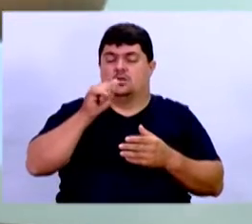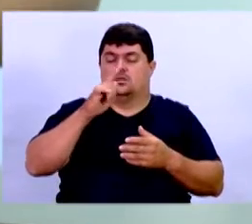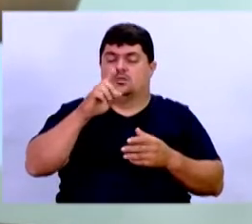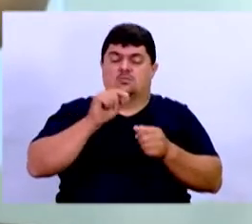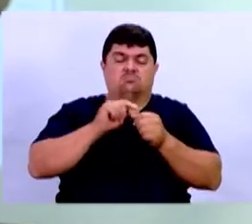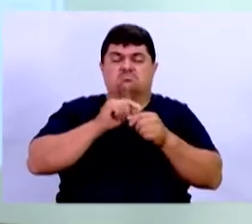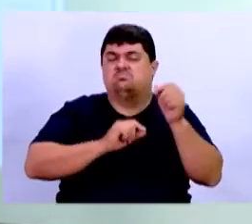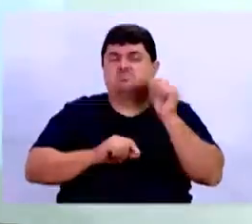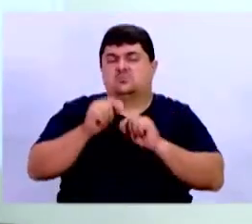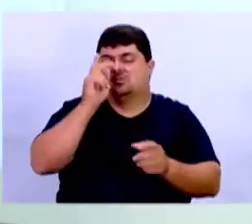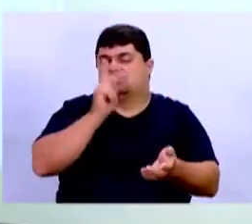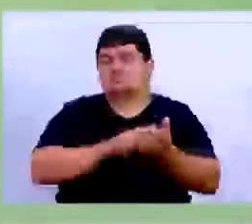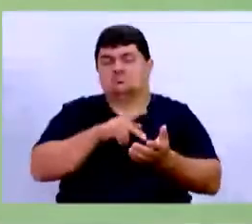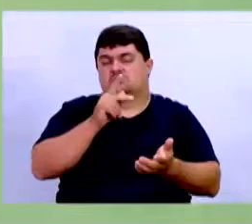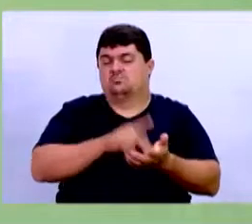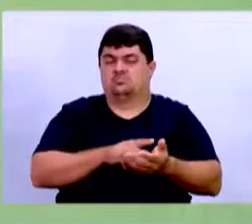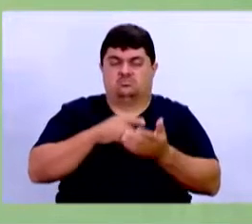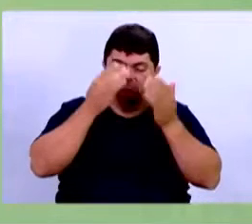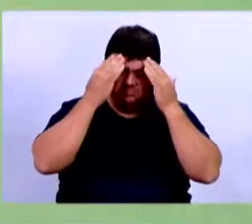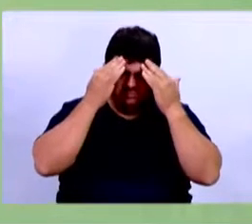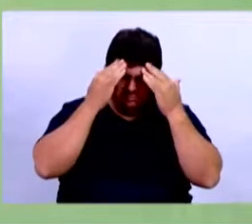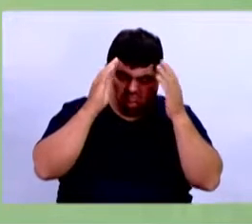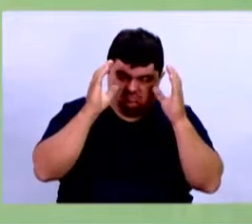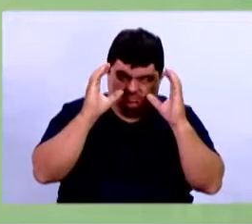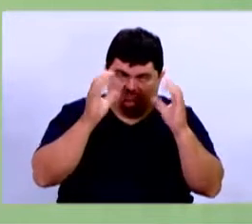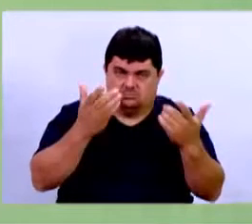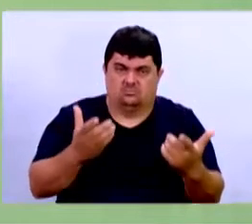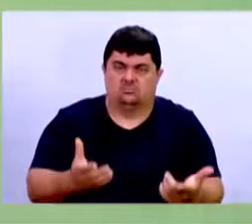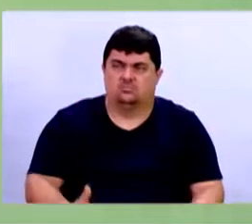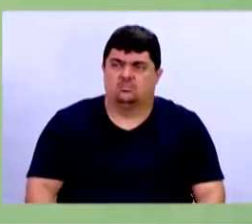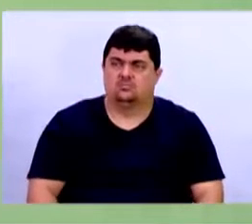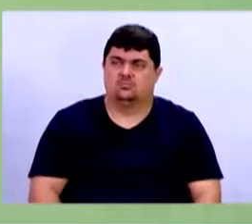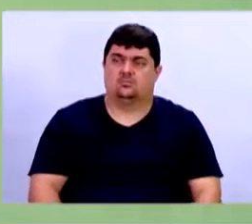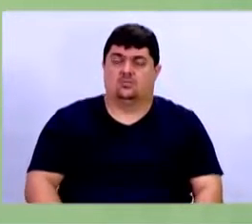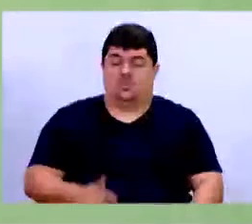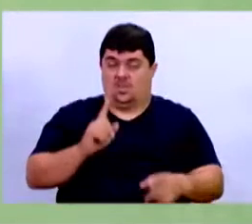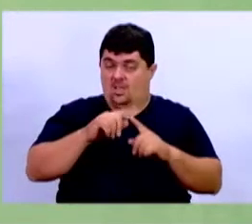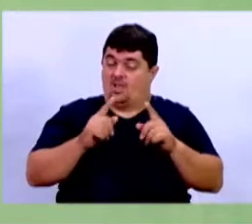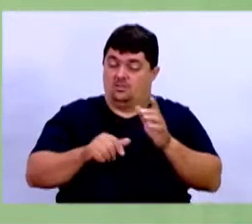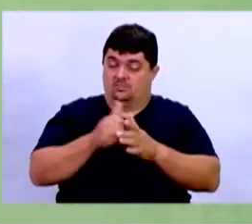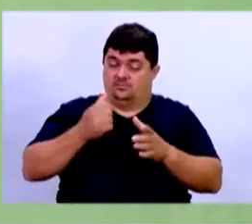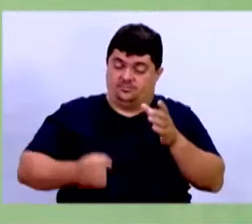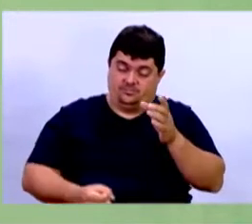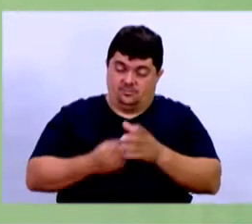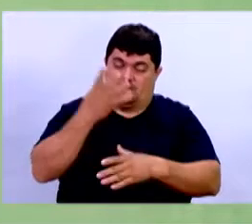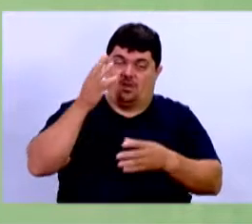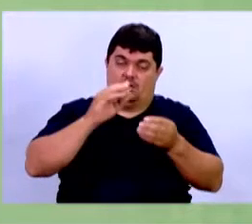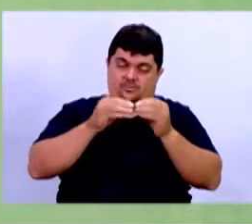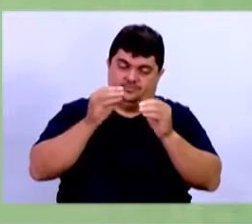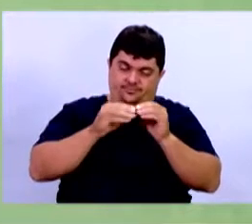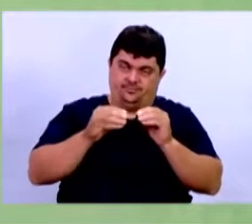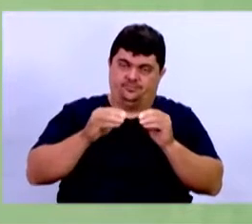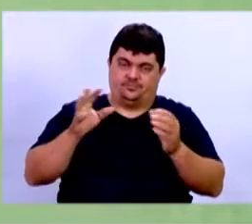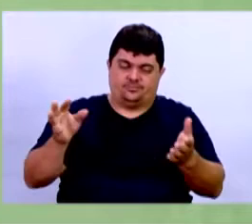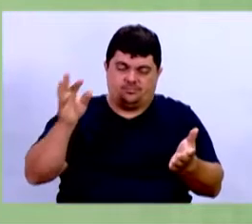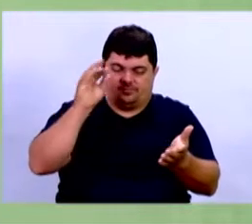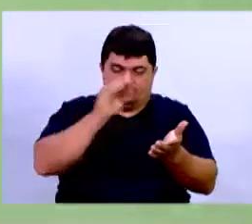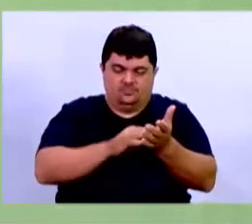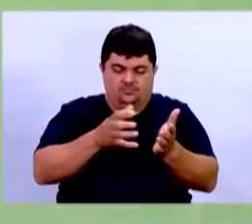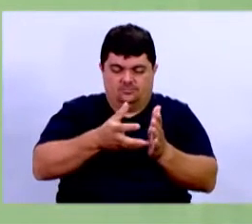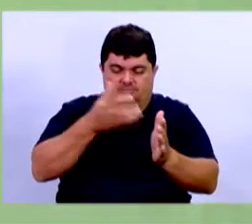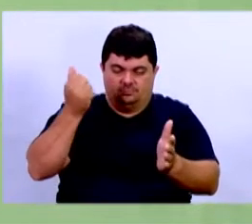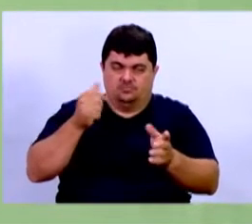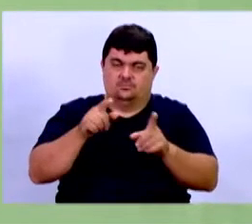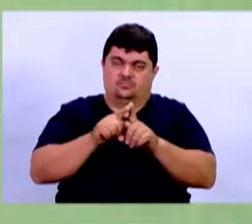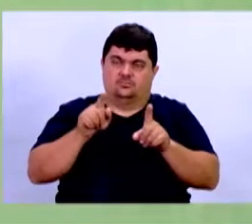que ele faz de fato? Com ele, a gente pode fazer a criação e deleção de banco de dados, inclusão e exclusão de